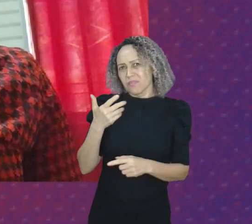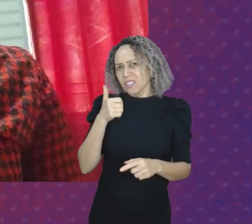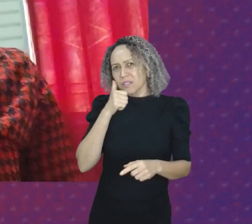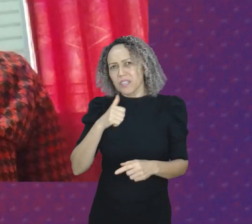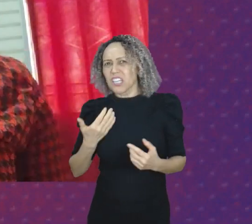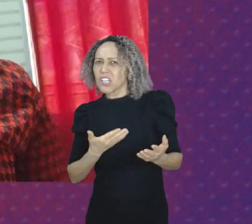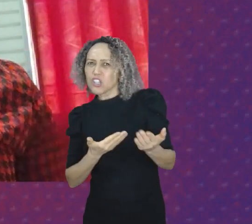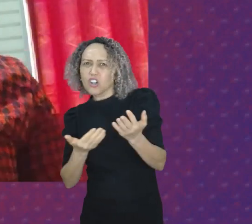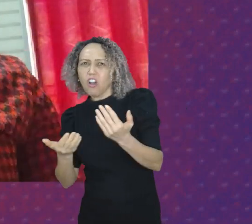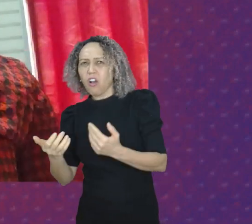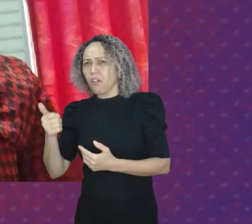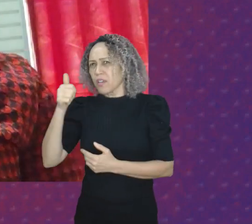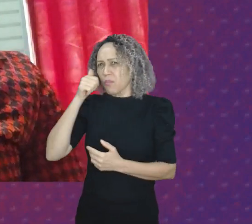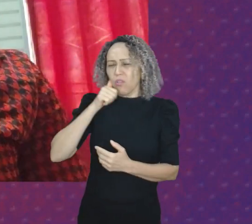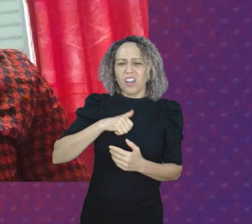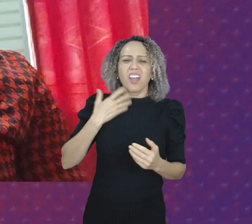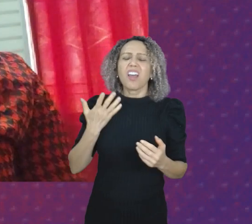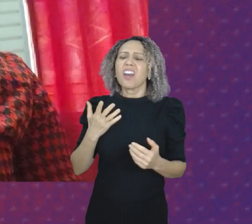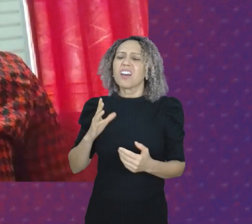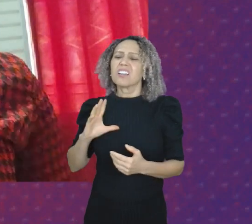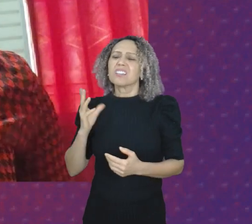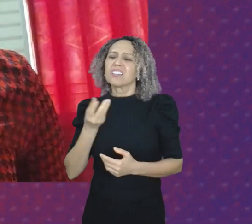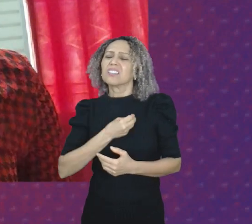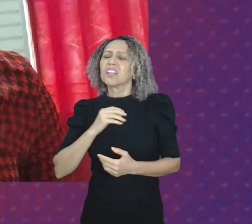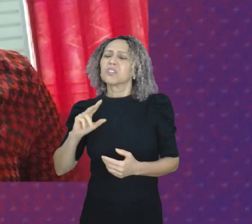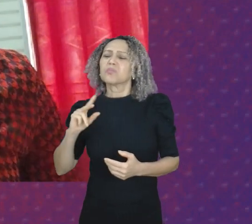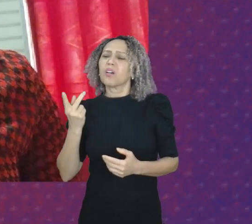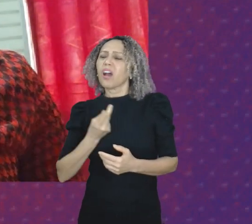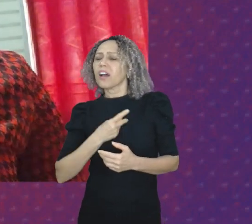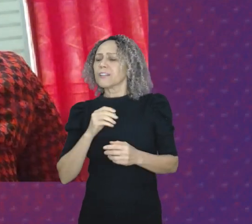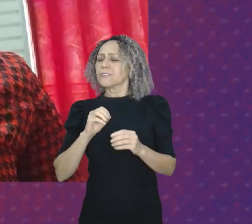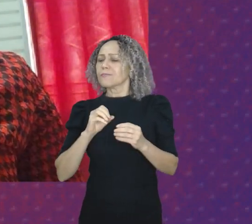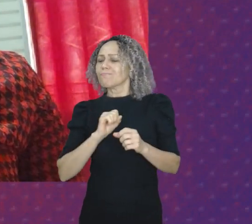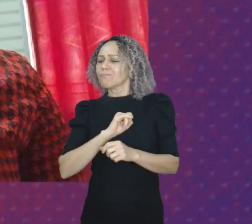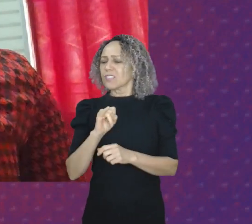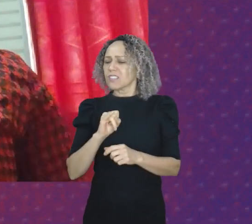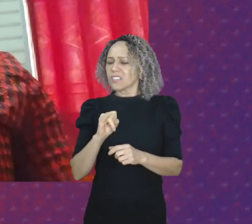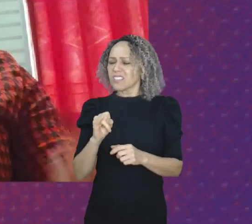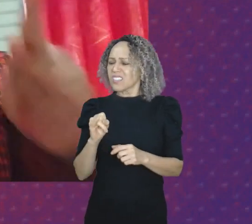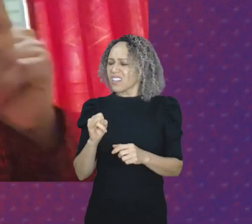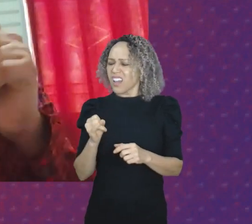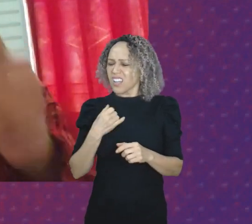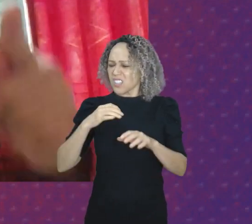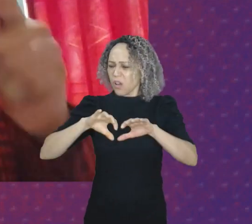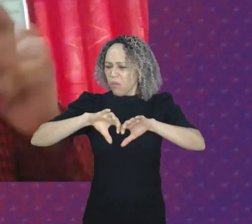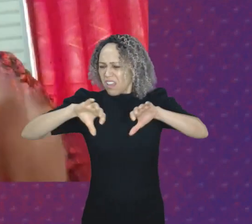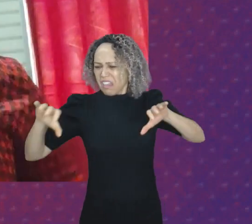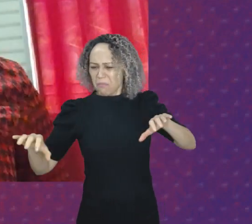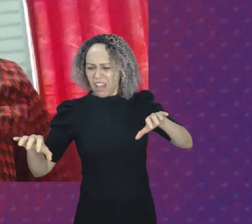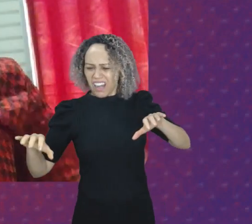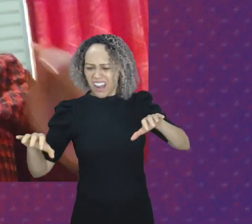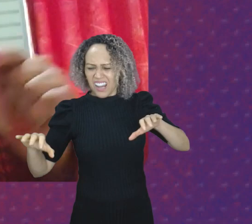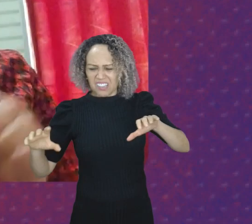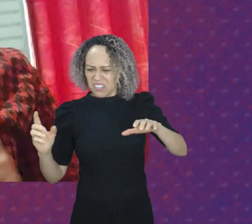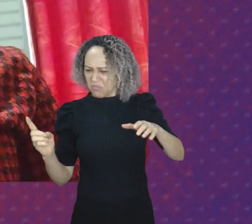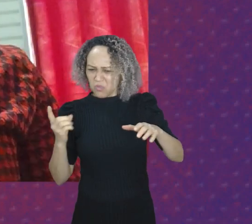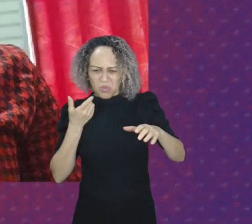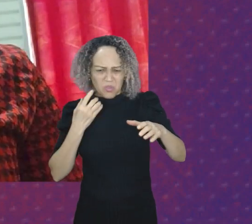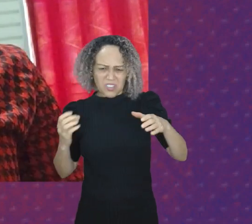inseridas nesse sistema, a gente não vai ter esse direito de voz. E a partir